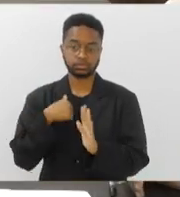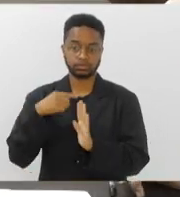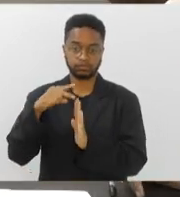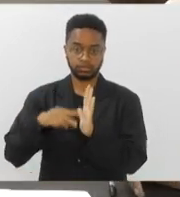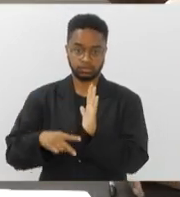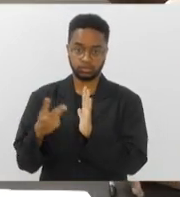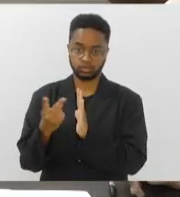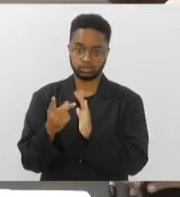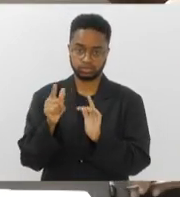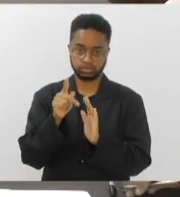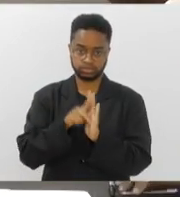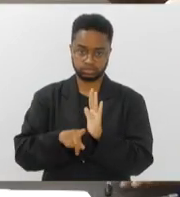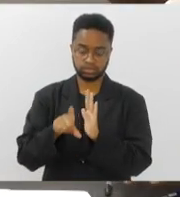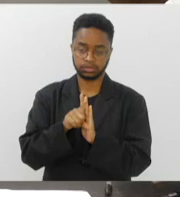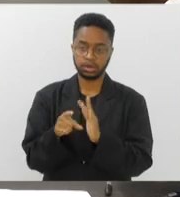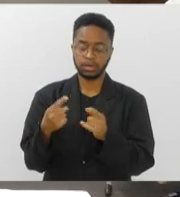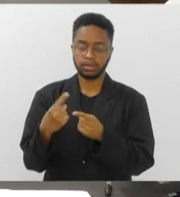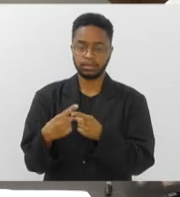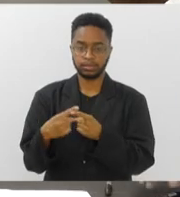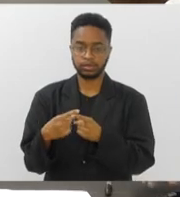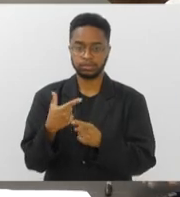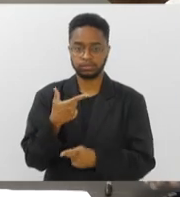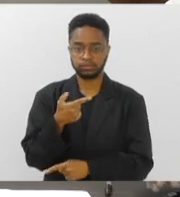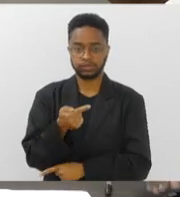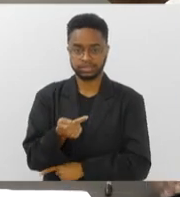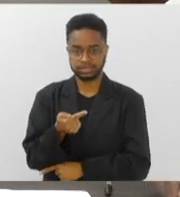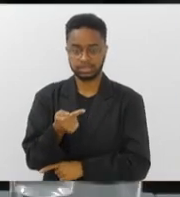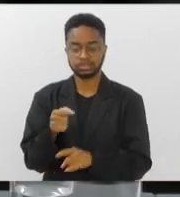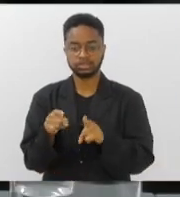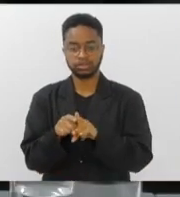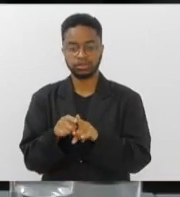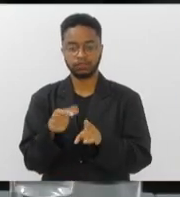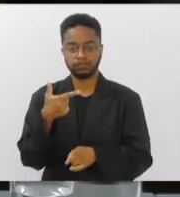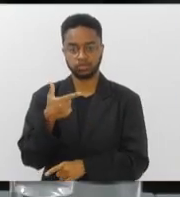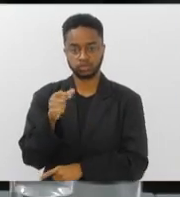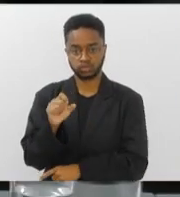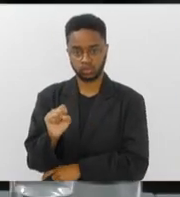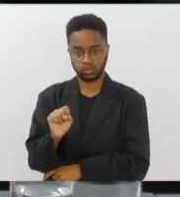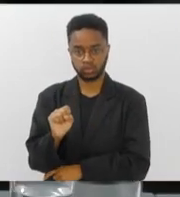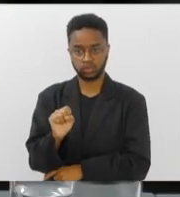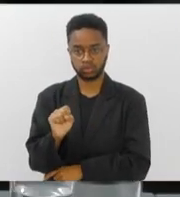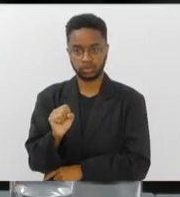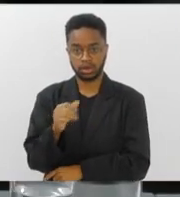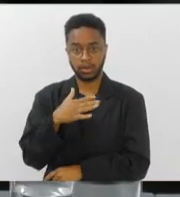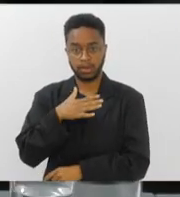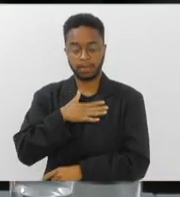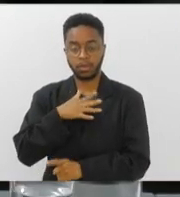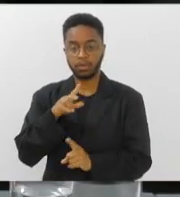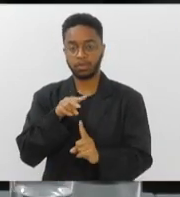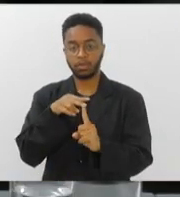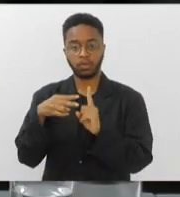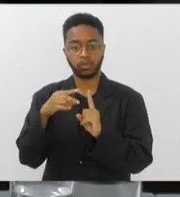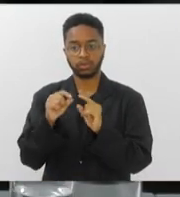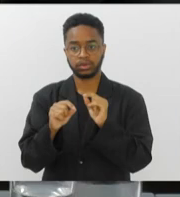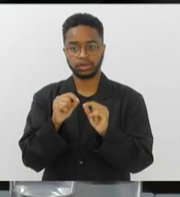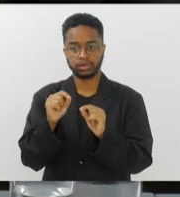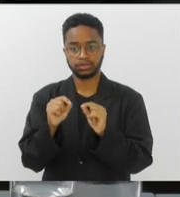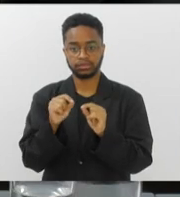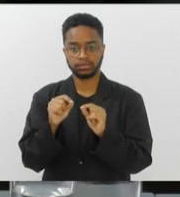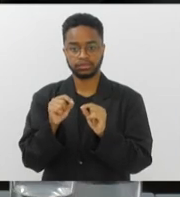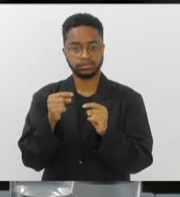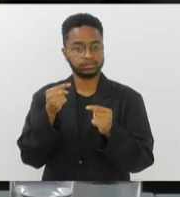dois PLs, porque tanto o 27 quanto o 28, no meu entendimento, são